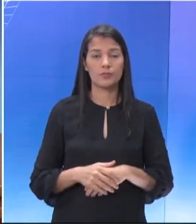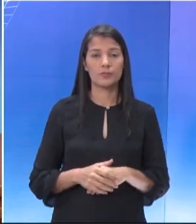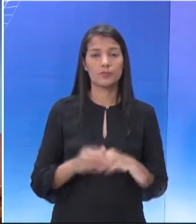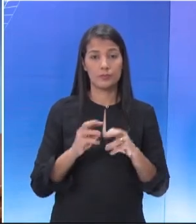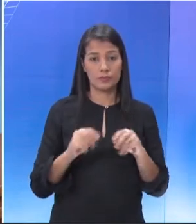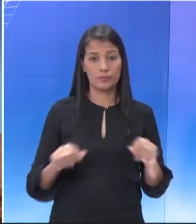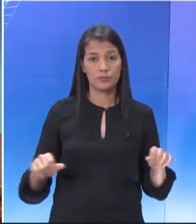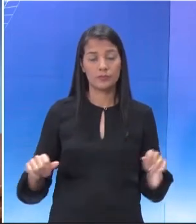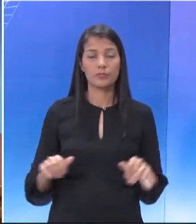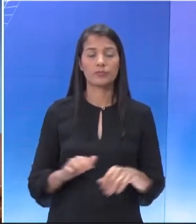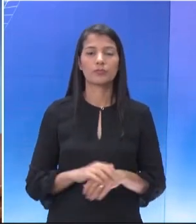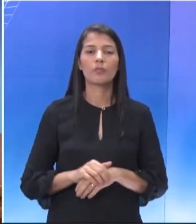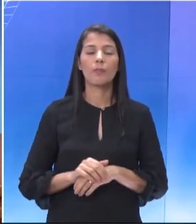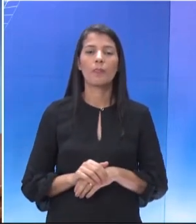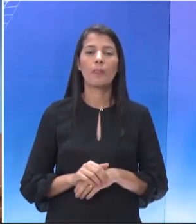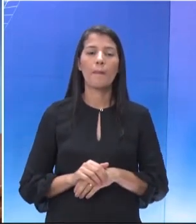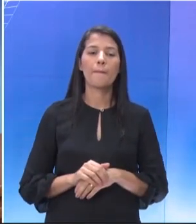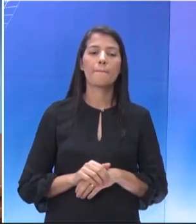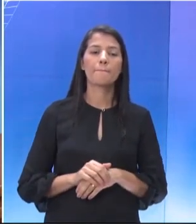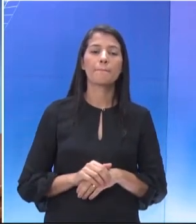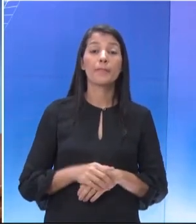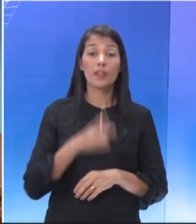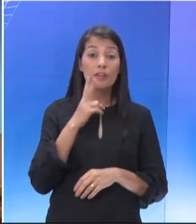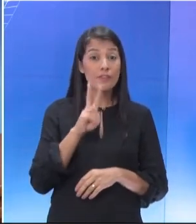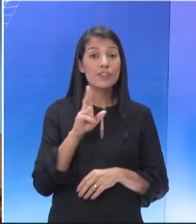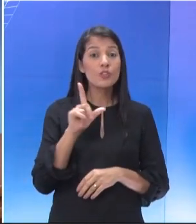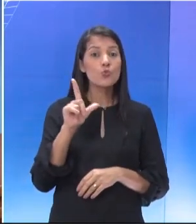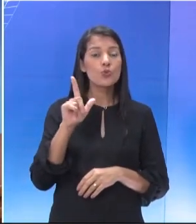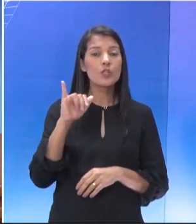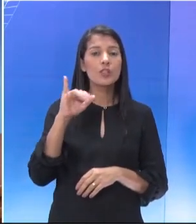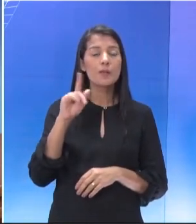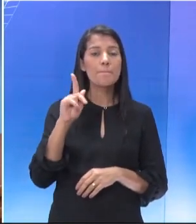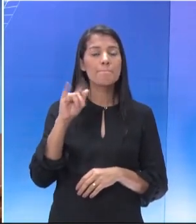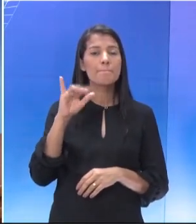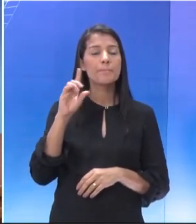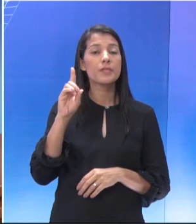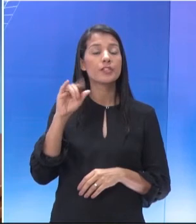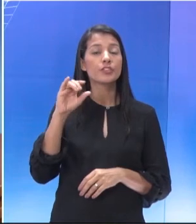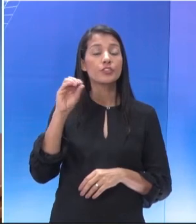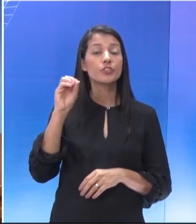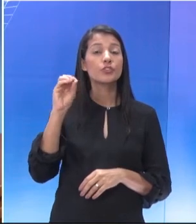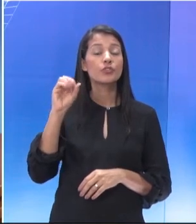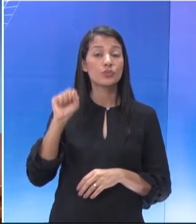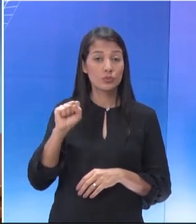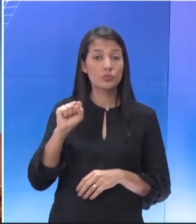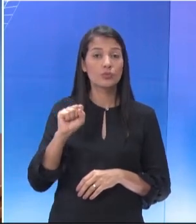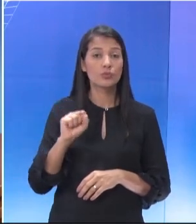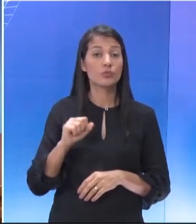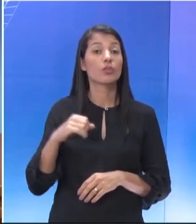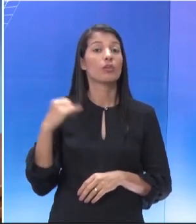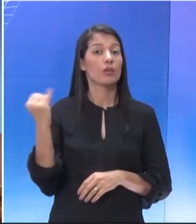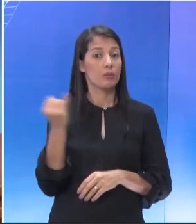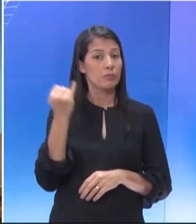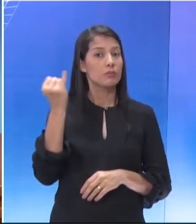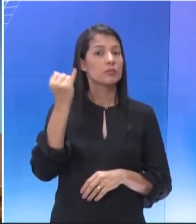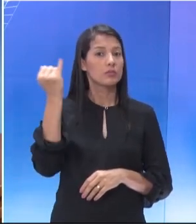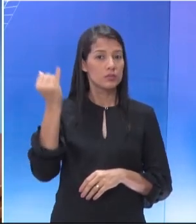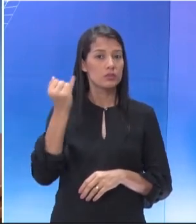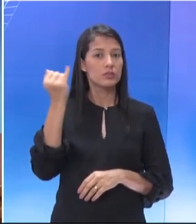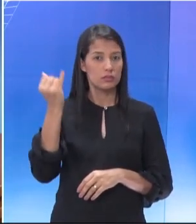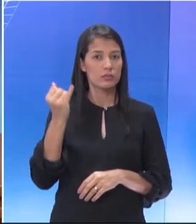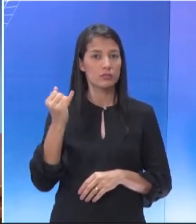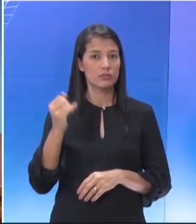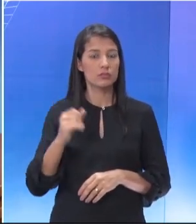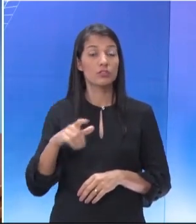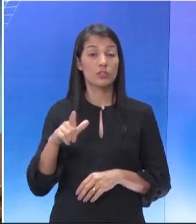Então, viu como os lipídios eles são importantes? Está presente na nossa alimentação? Então vocês vão perceber que esses